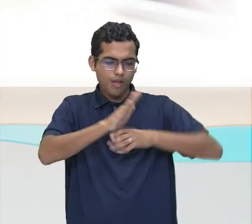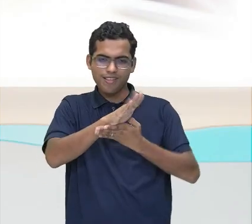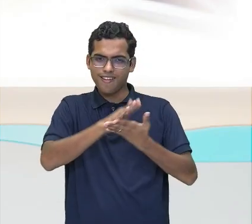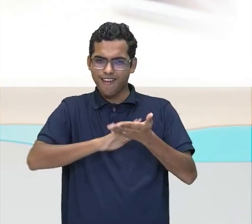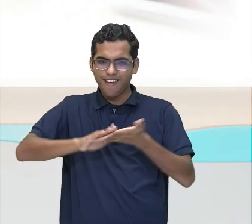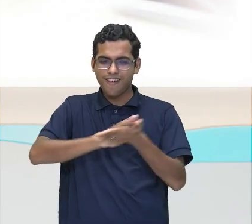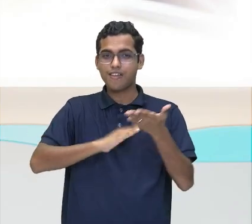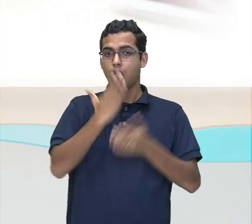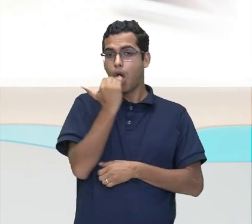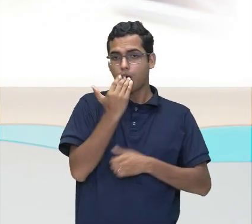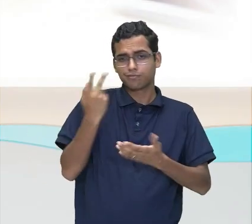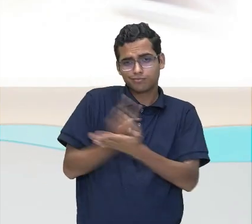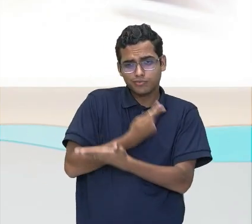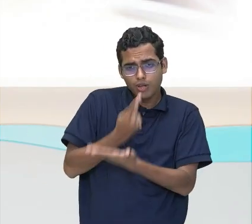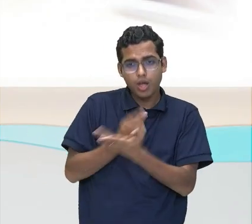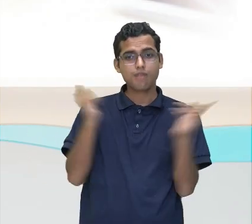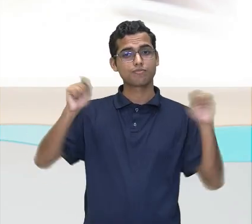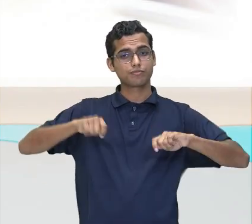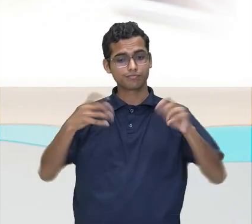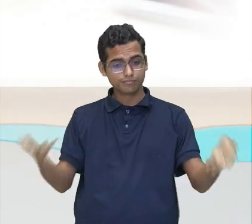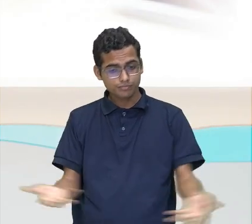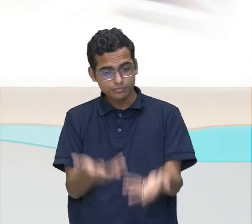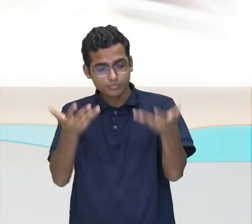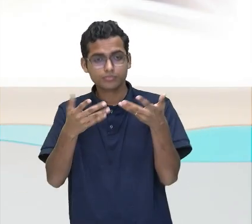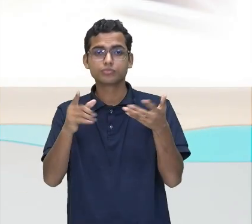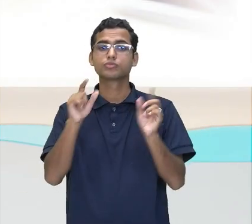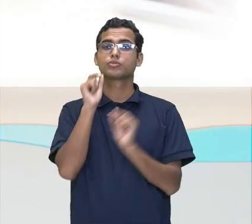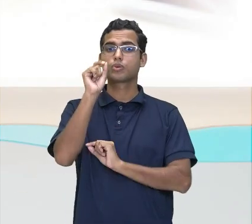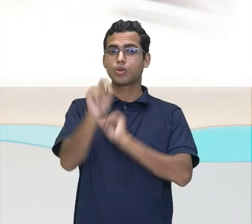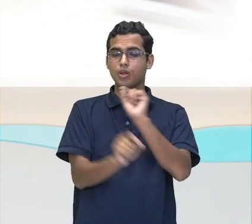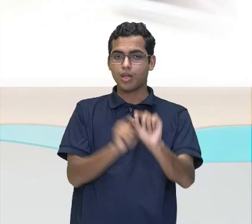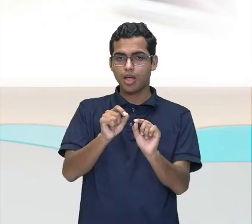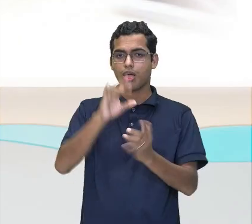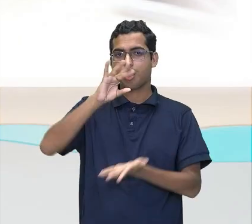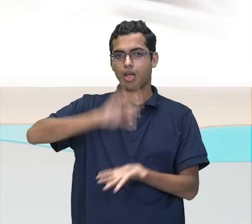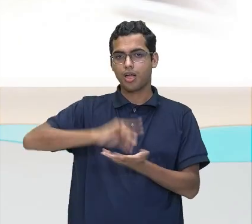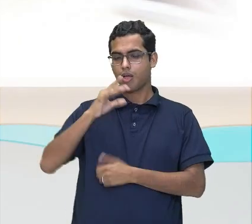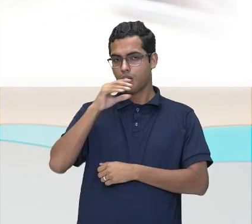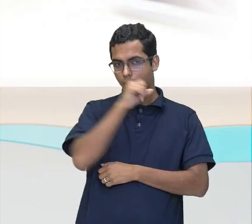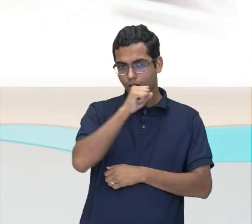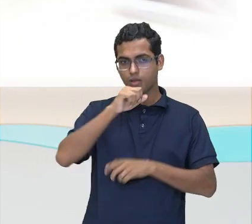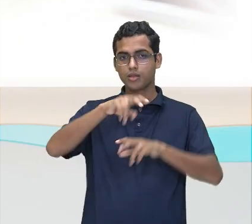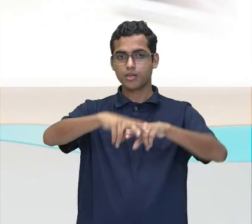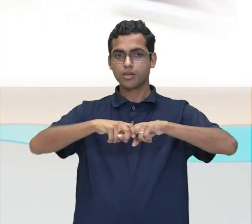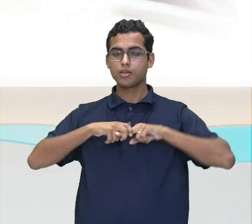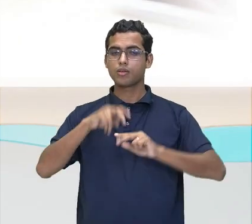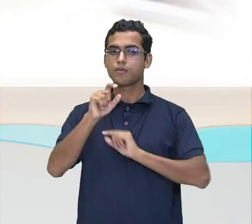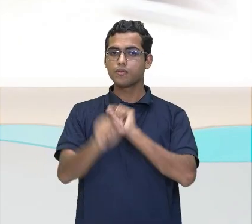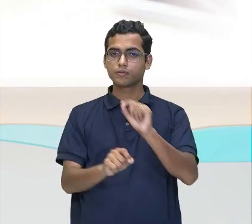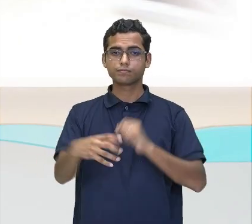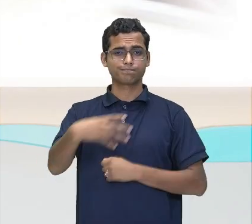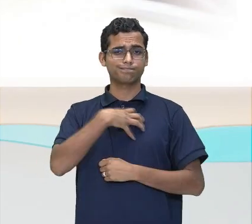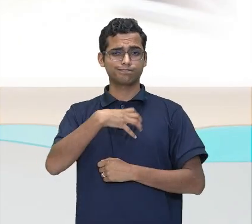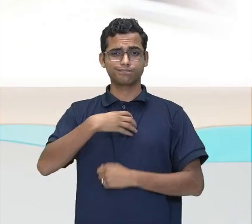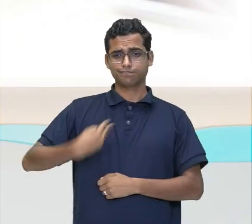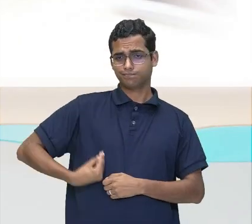desbalanceada pode favorecer o surgimento dela e o aparecimento dela mais cedo. De modo que também o estilo de